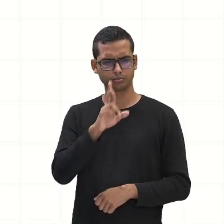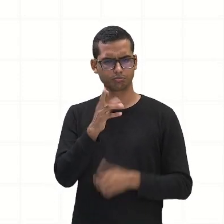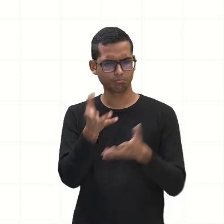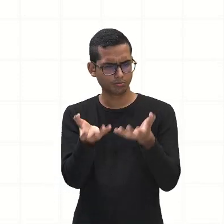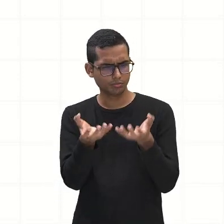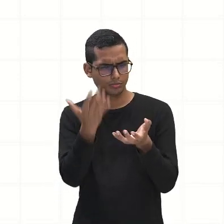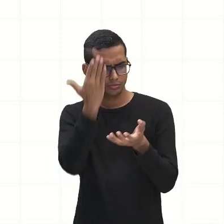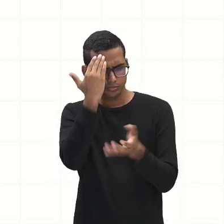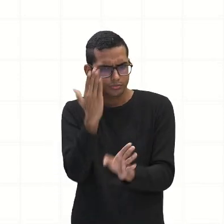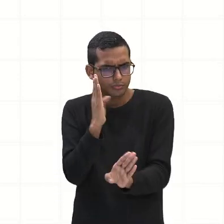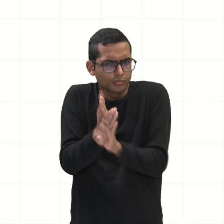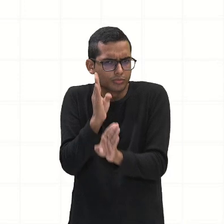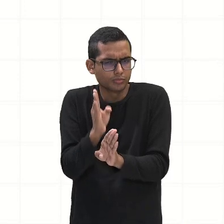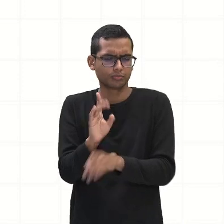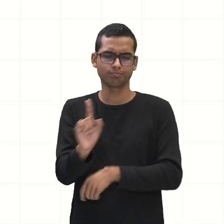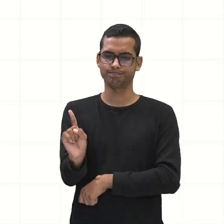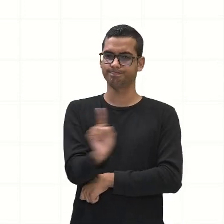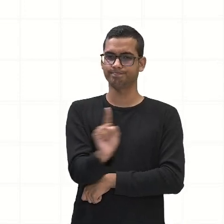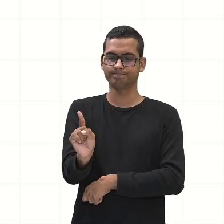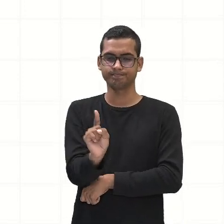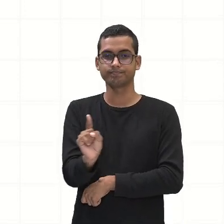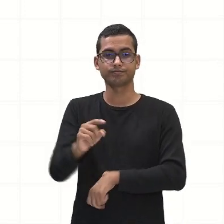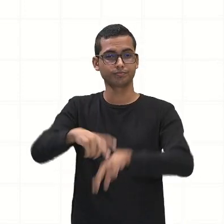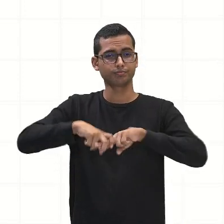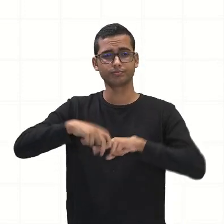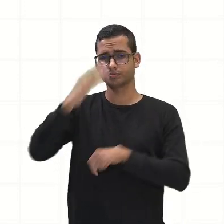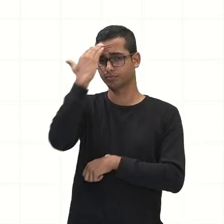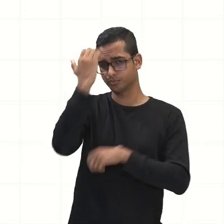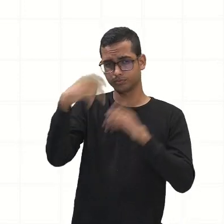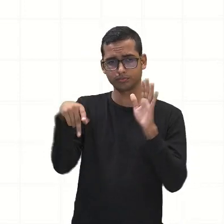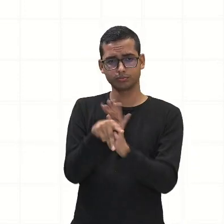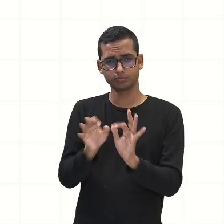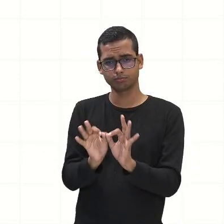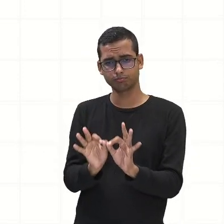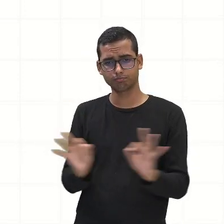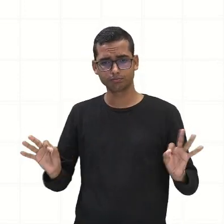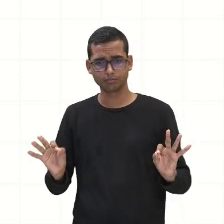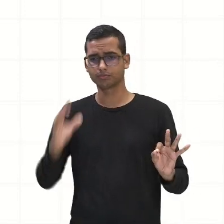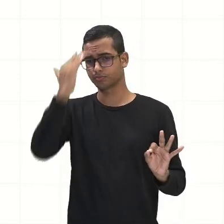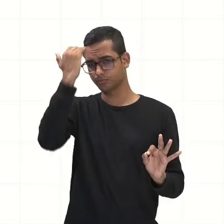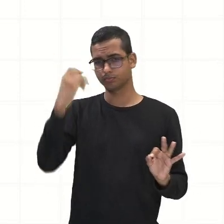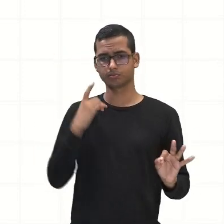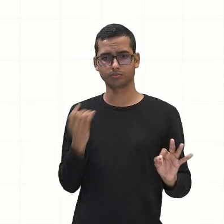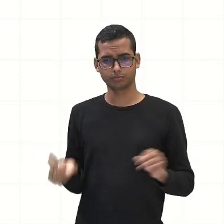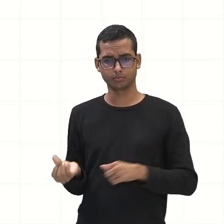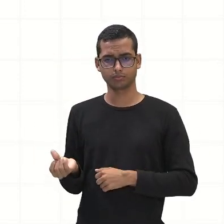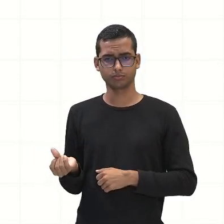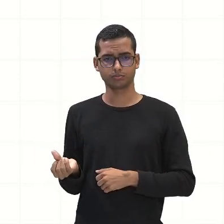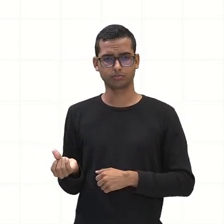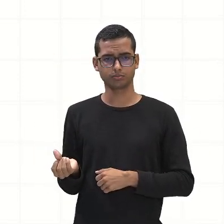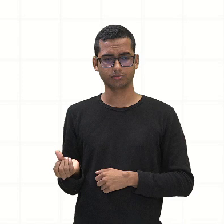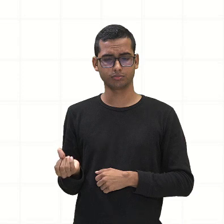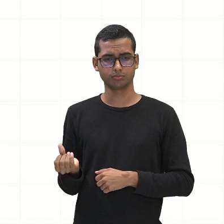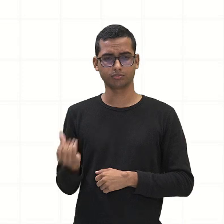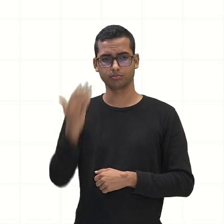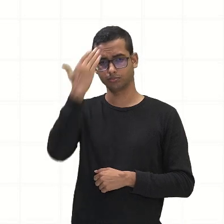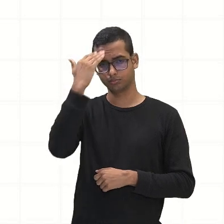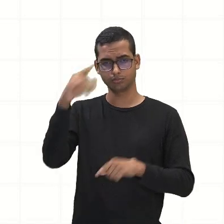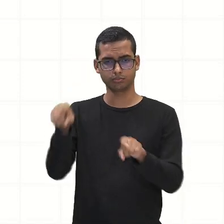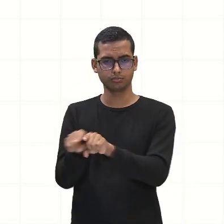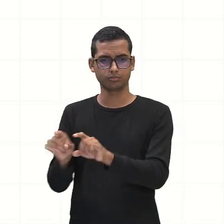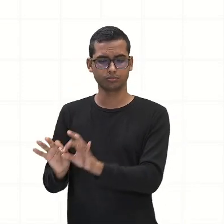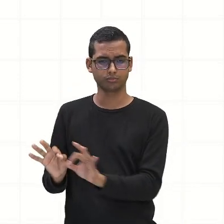Por que não é isso que ele quer? Porque ele já sabe que esse tamanho aqui, ó, é 6. E esse tamanho todo vai ter que ser